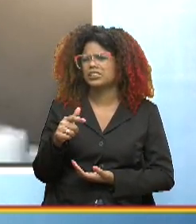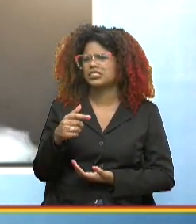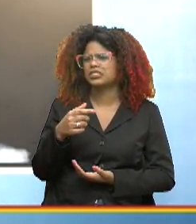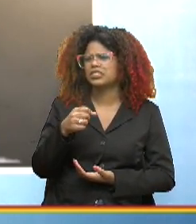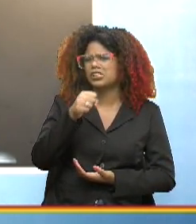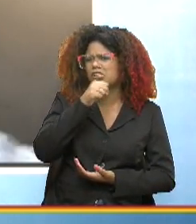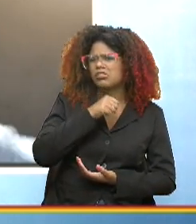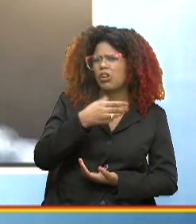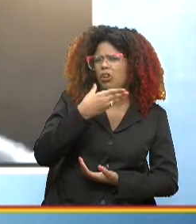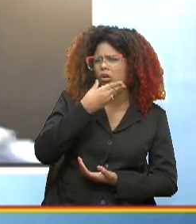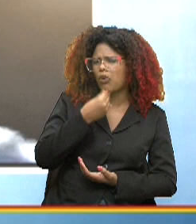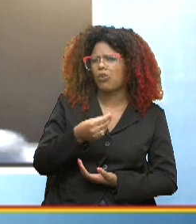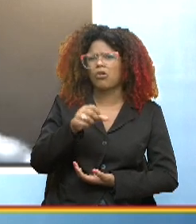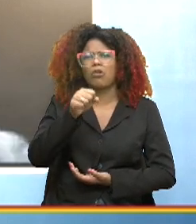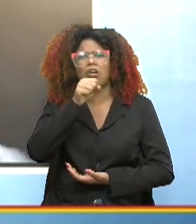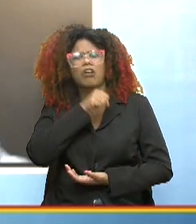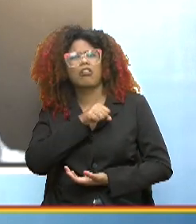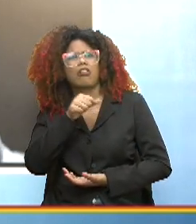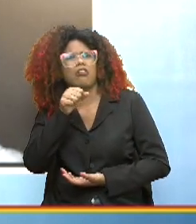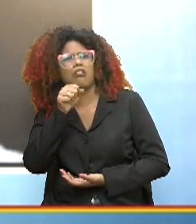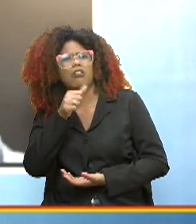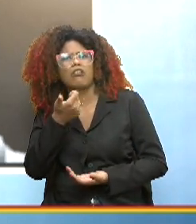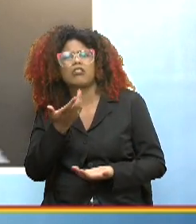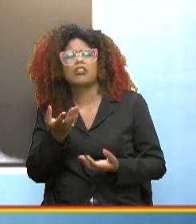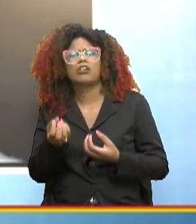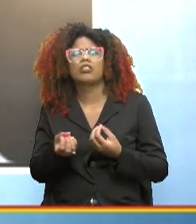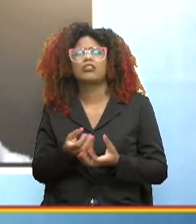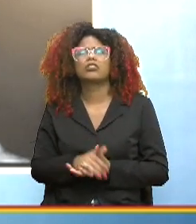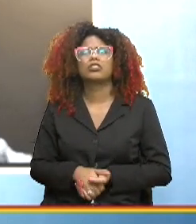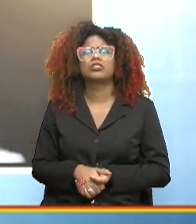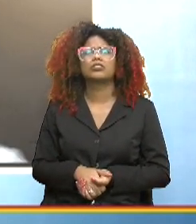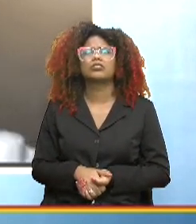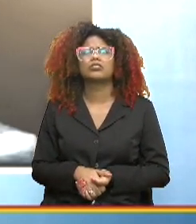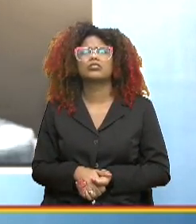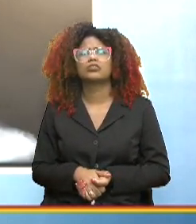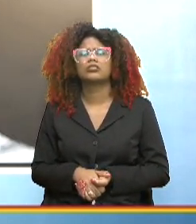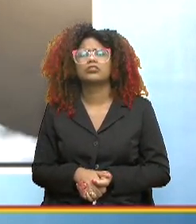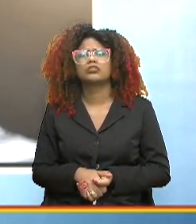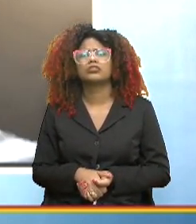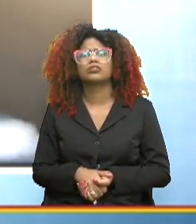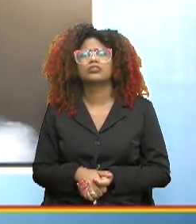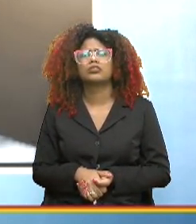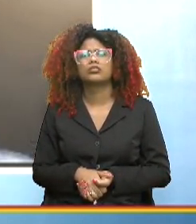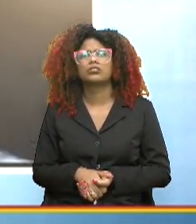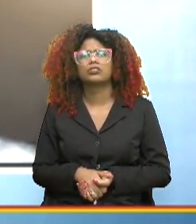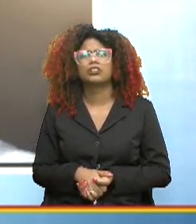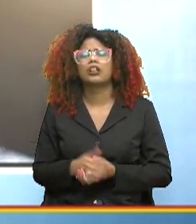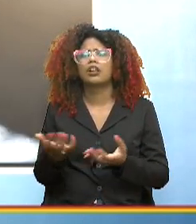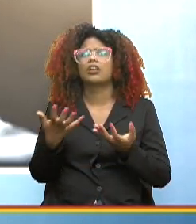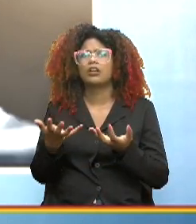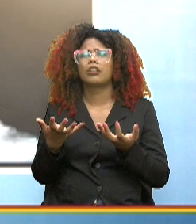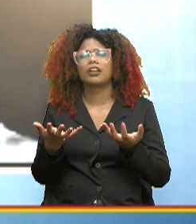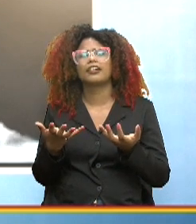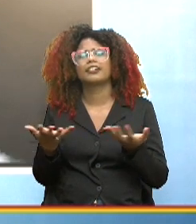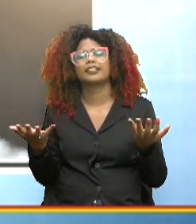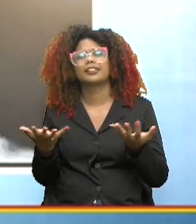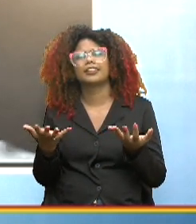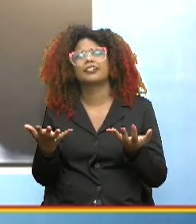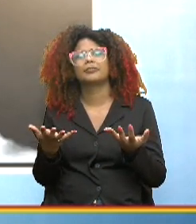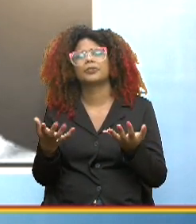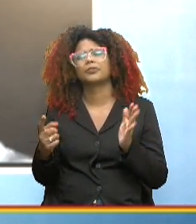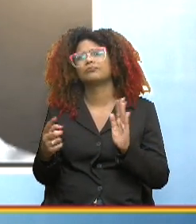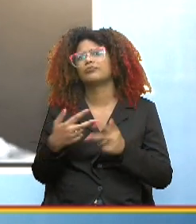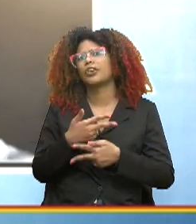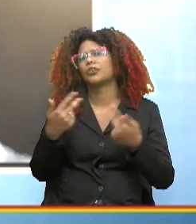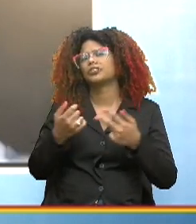paternos a voz materna é a voz são a voz fulano e Fulano fulano e Fulano né agora eu queria eu queria tocar no ponto assim